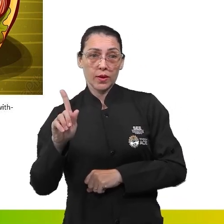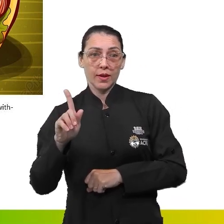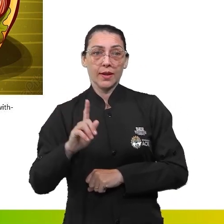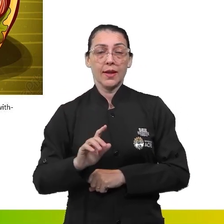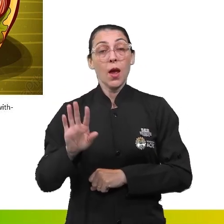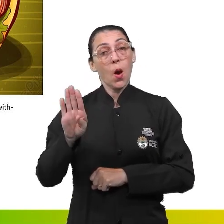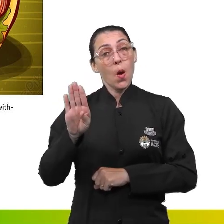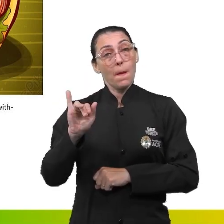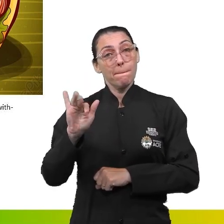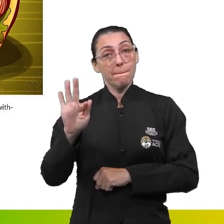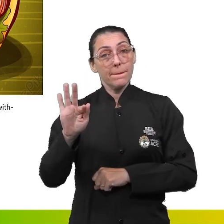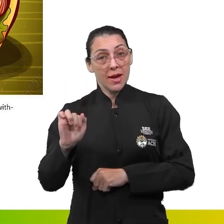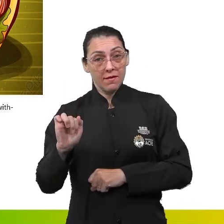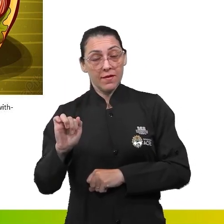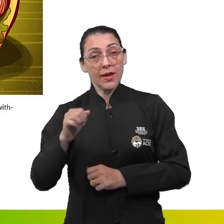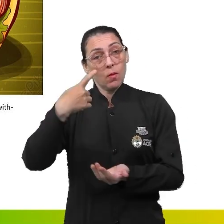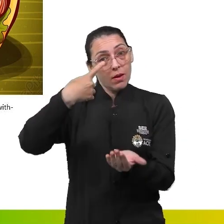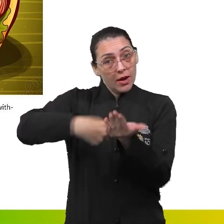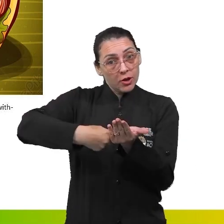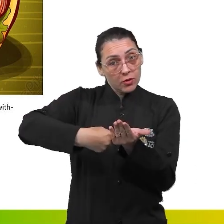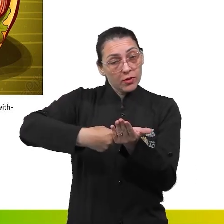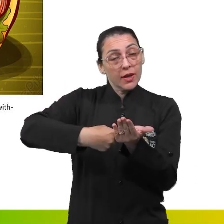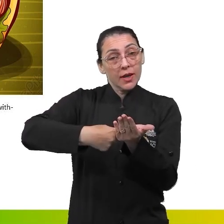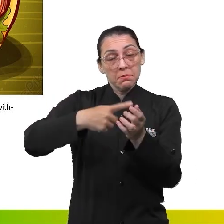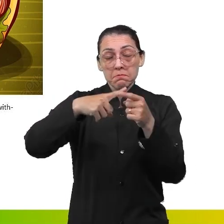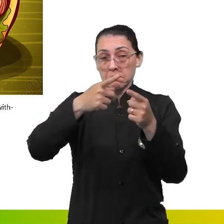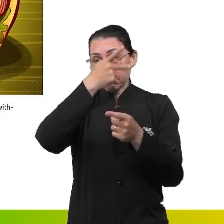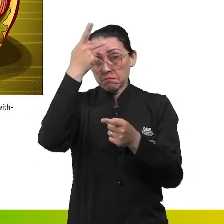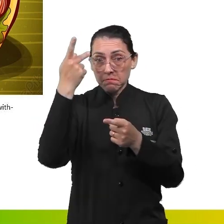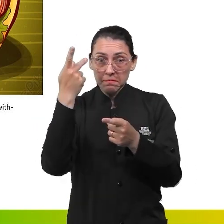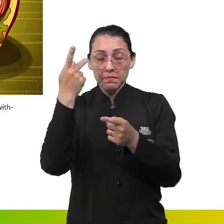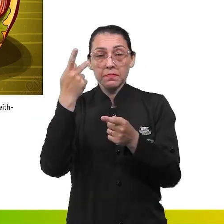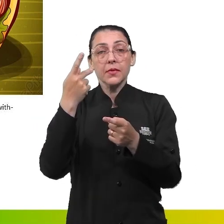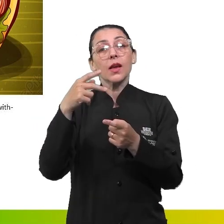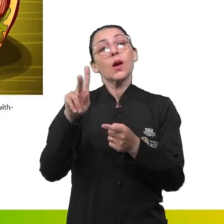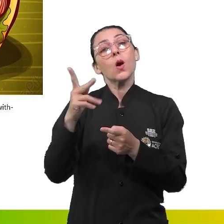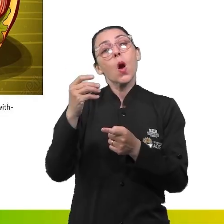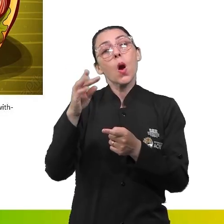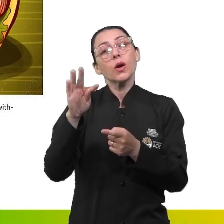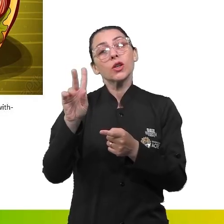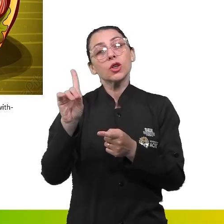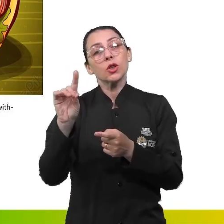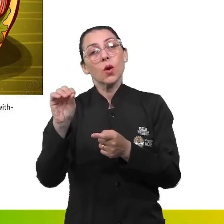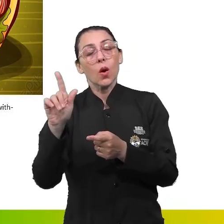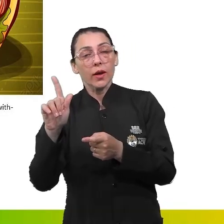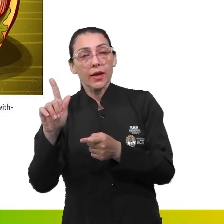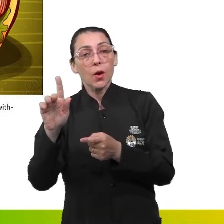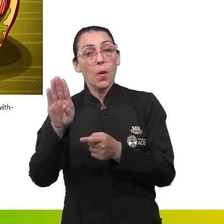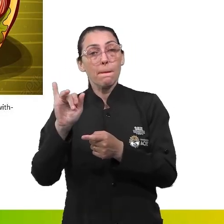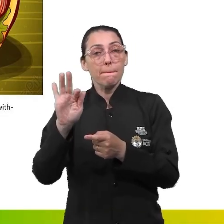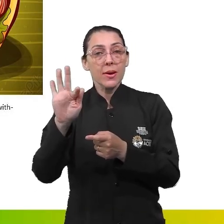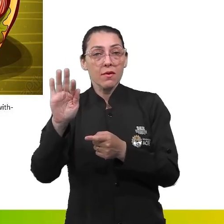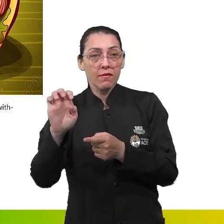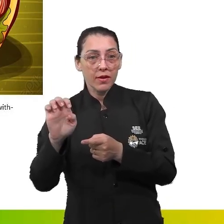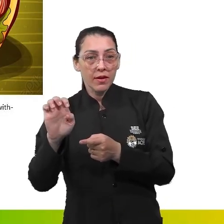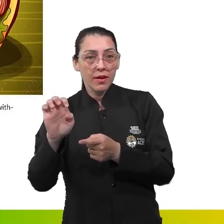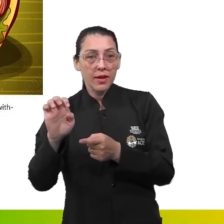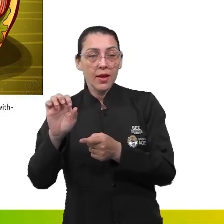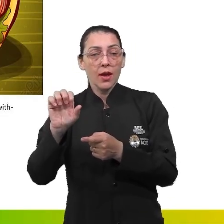hot dog, que no caso é o cachorro quente, porém as pessoas preferem falar hot dog. Temos o bife,